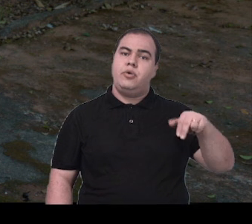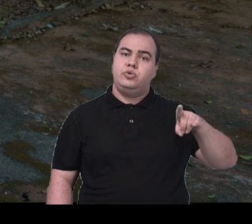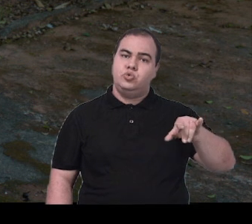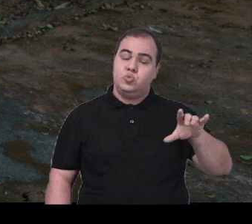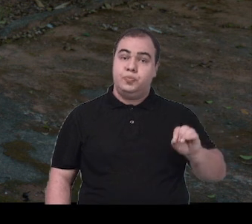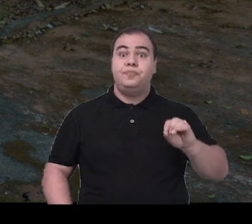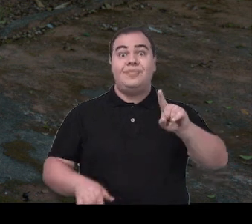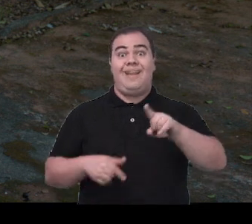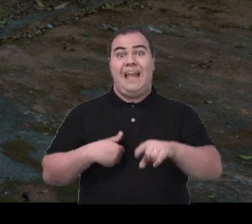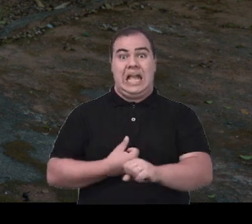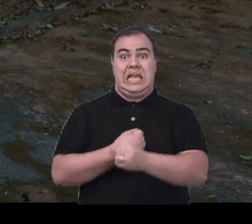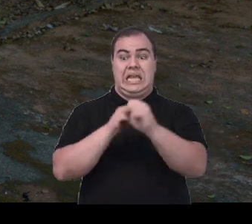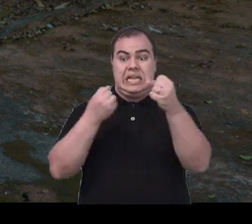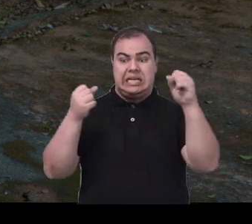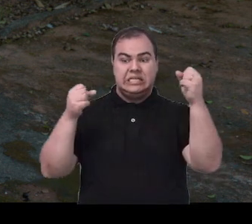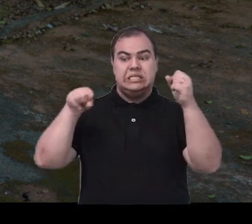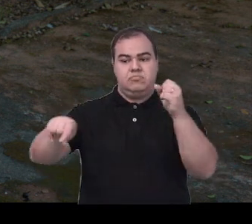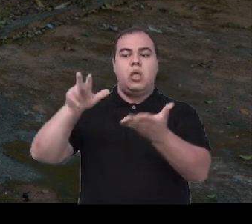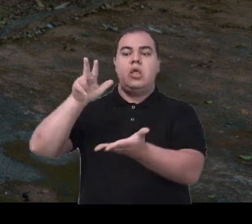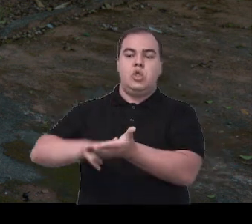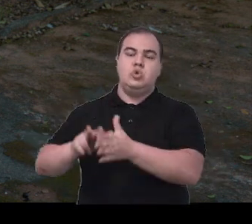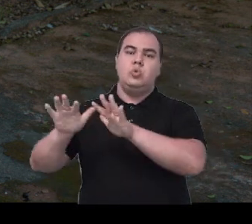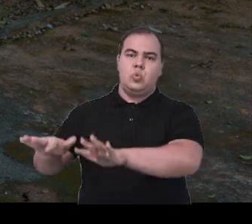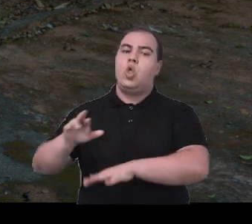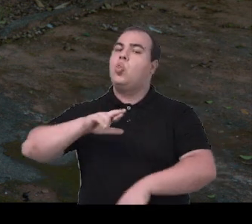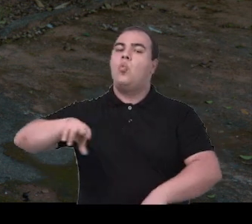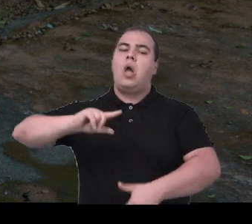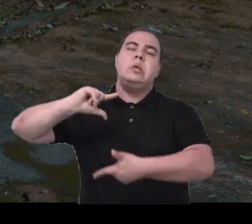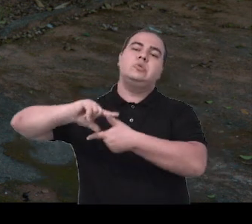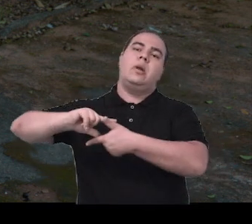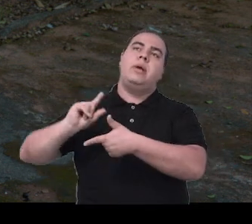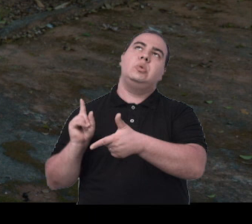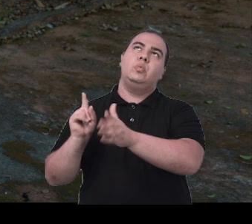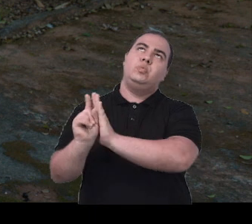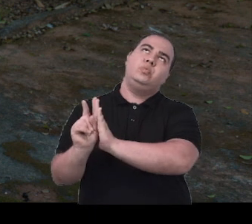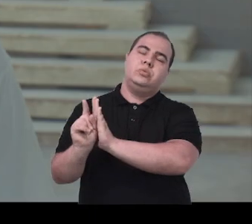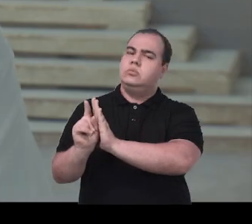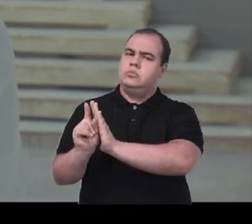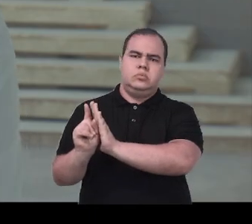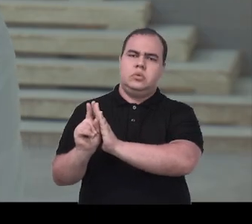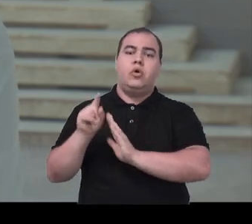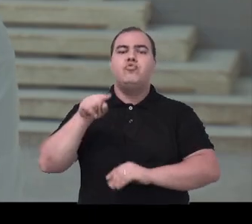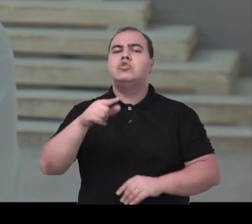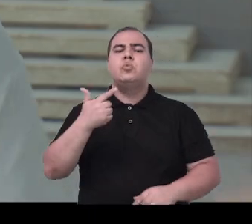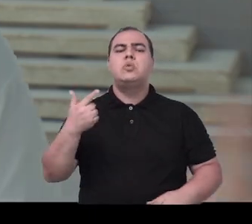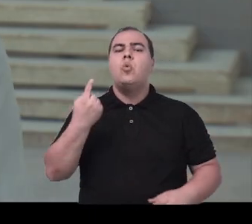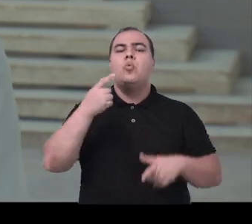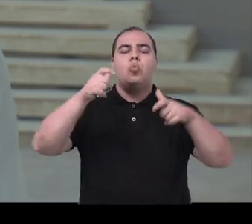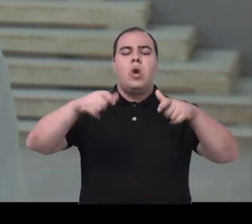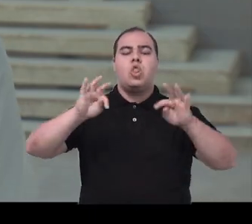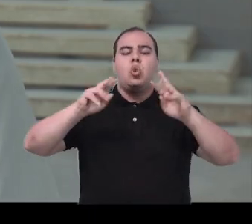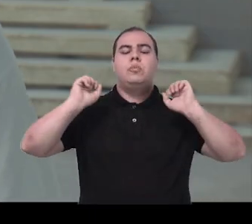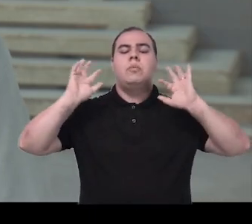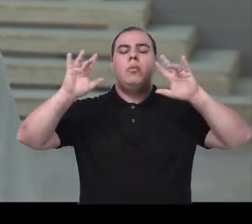da internação é uma lógica da crise, não a lógica do isolamento, do confinamento. Você não tem mais um local onde todo